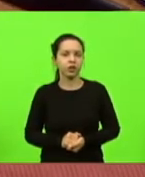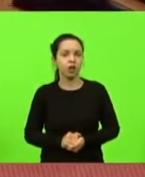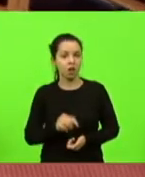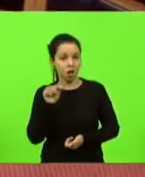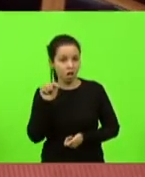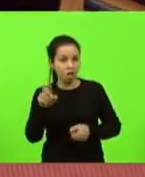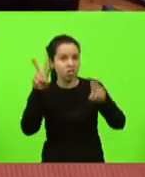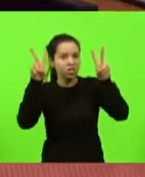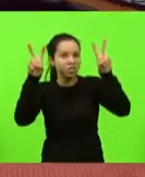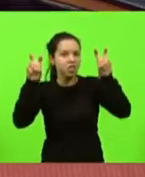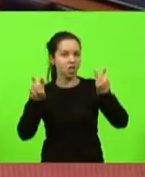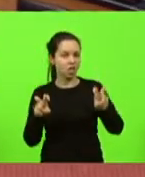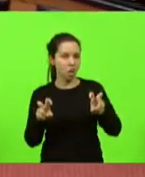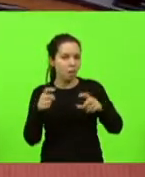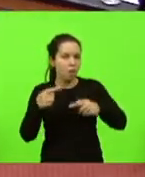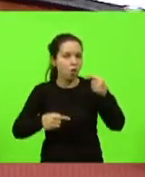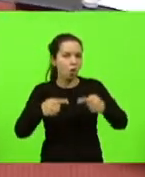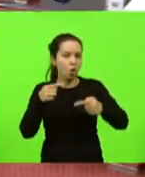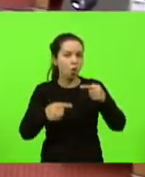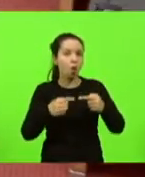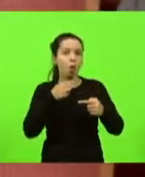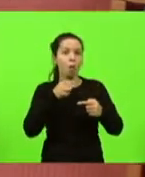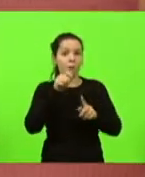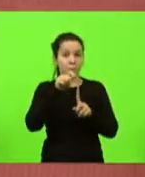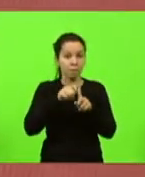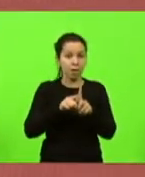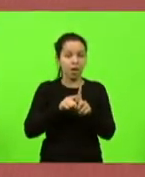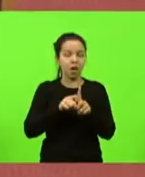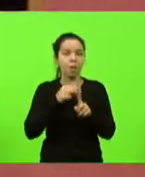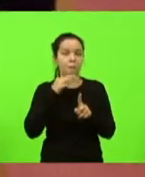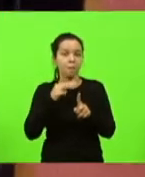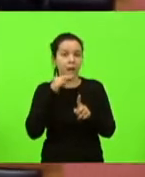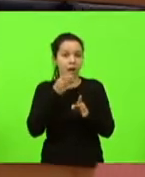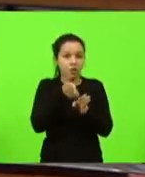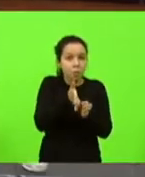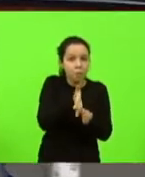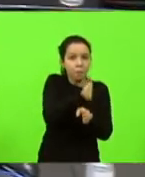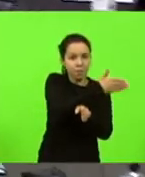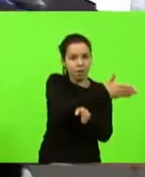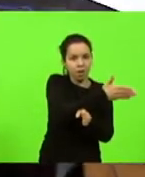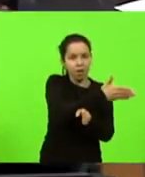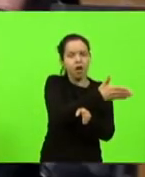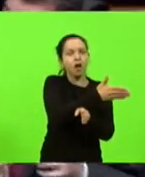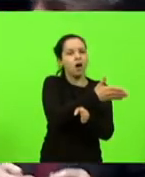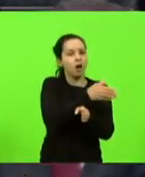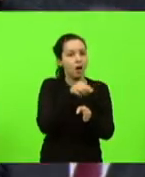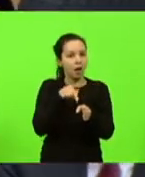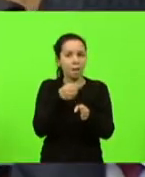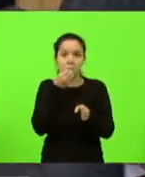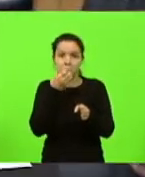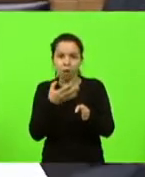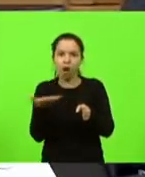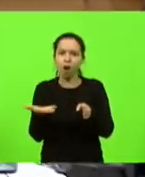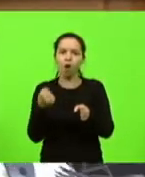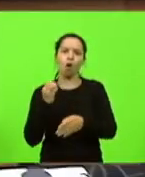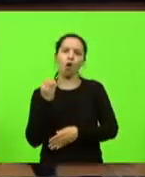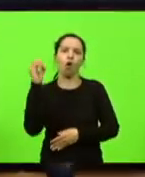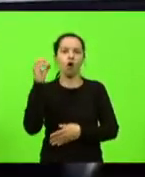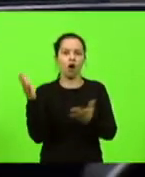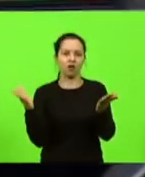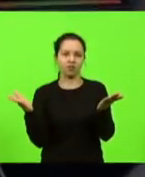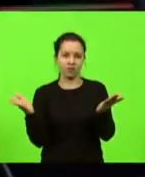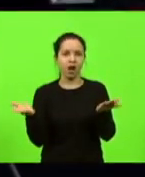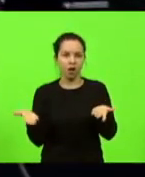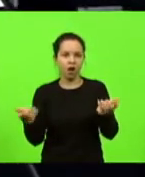questão do que era anterior ao mês de março ali, o que era bom ficou ótimo. Então, a gente nos estendeu a possibilidade de ajudar mais pessoas